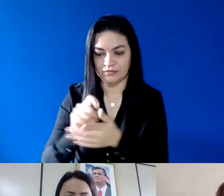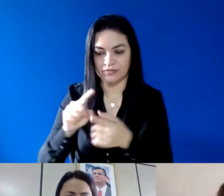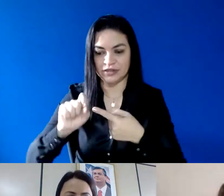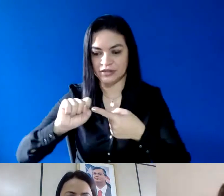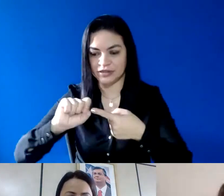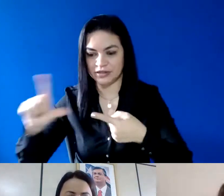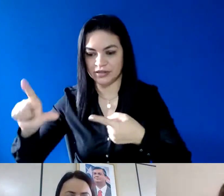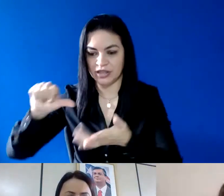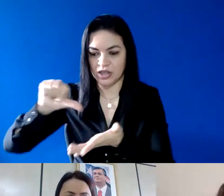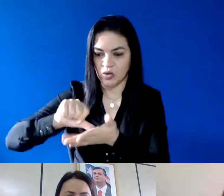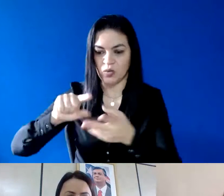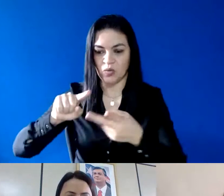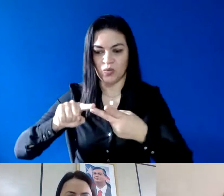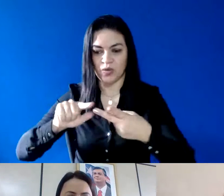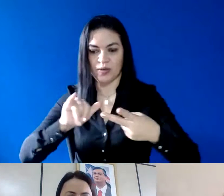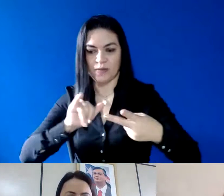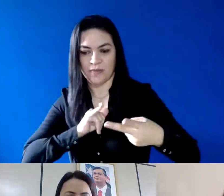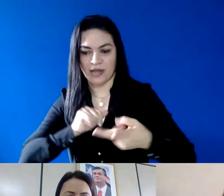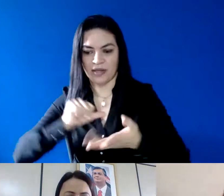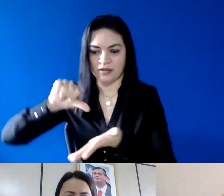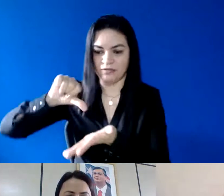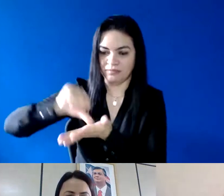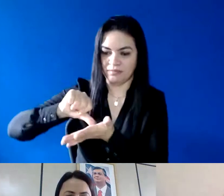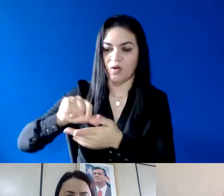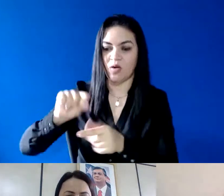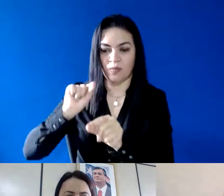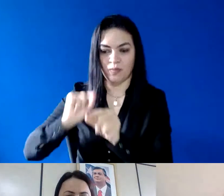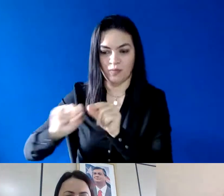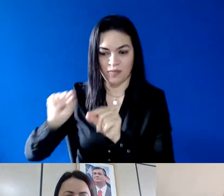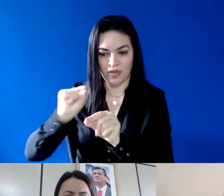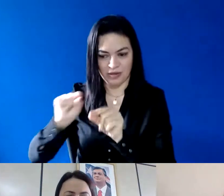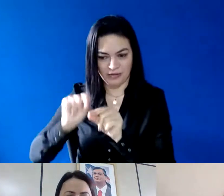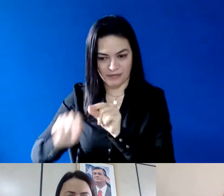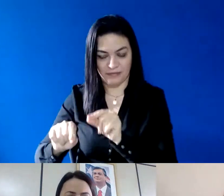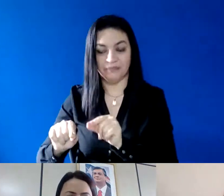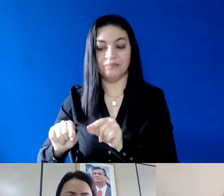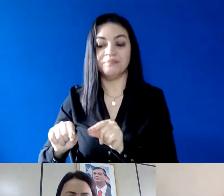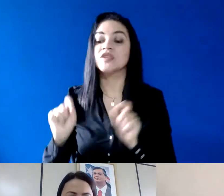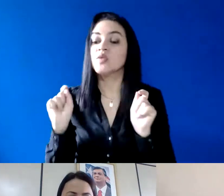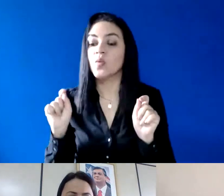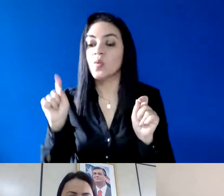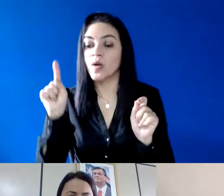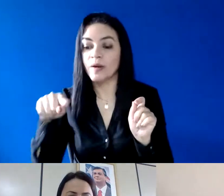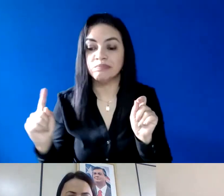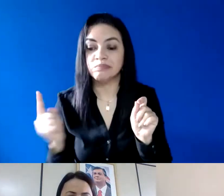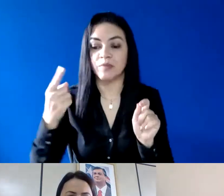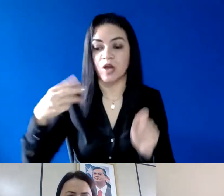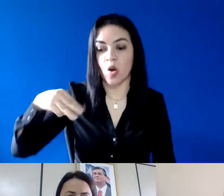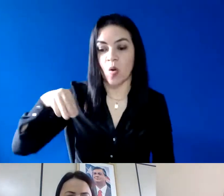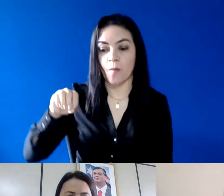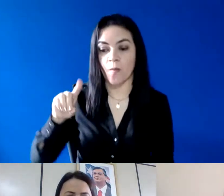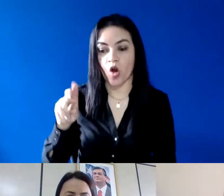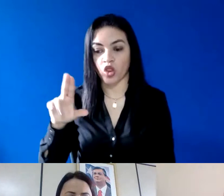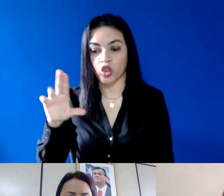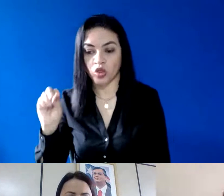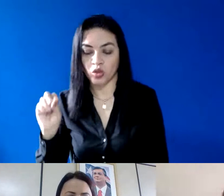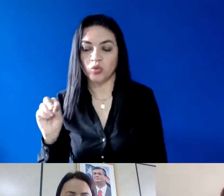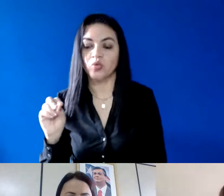Polo Imperatriz e Polo Pinheiro. Então, os primeiros módulos serão remotos, mas o terceiro módulo